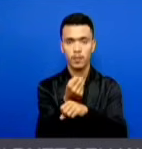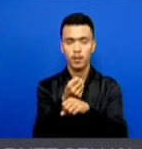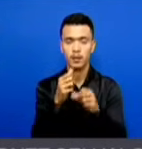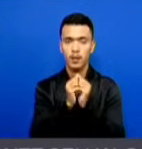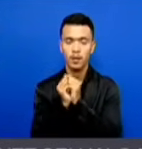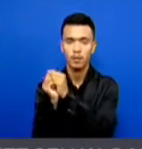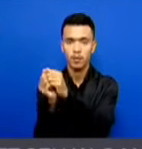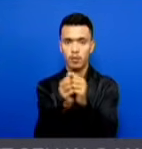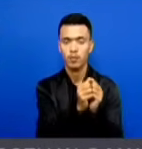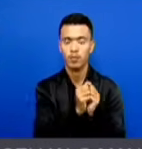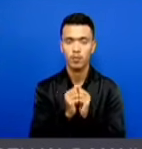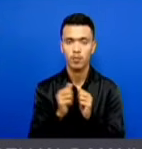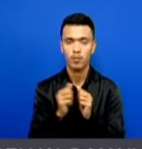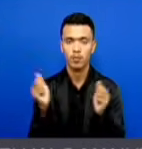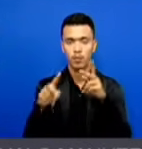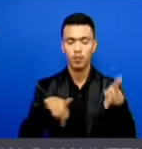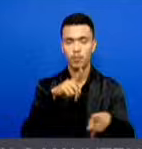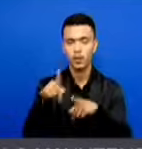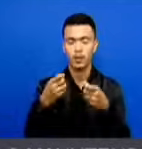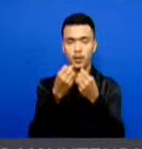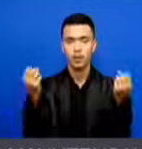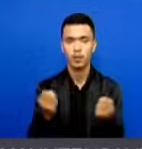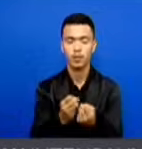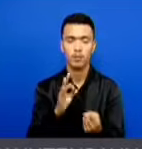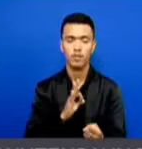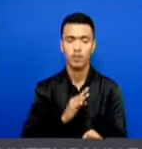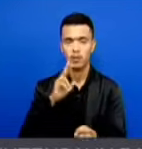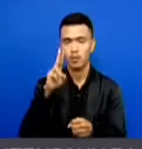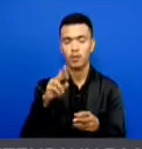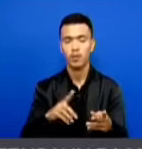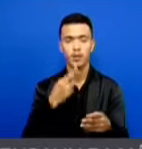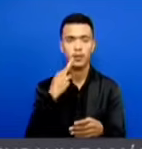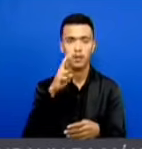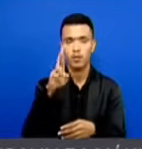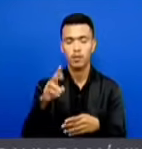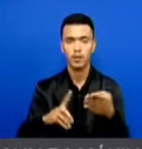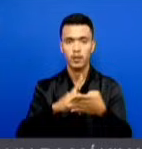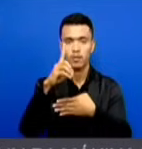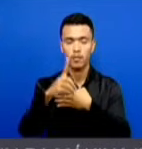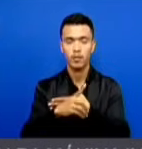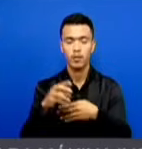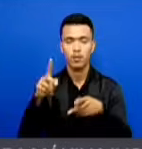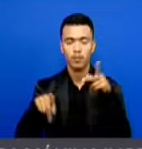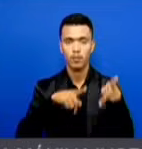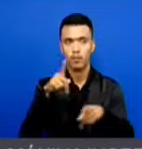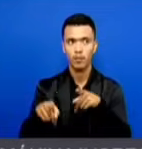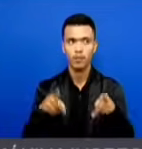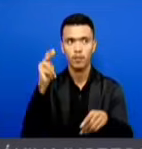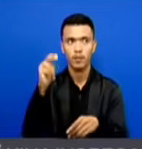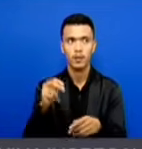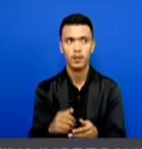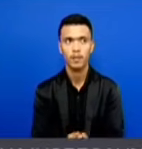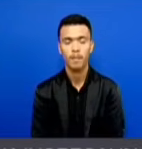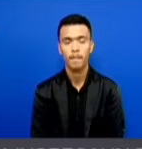com a comunidade roto e a suco Fatukeru pode desenvolver problema social povo nian a população também do